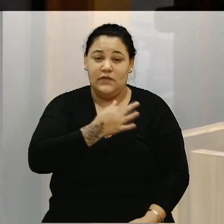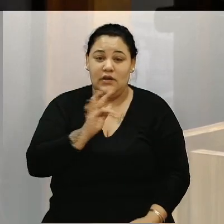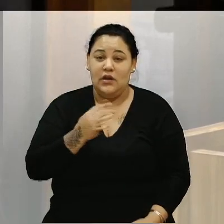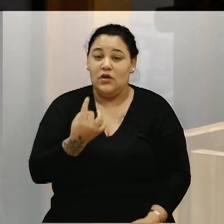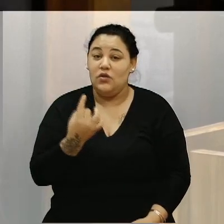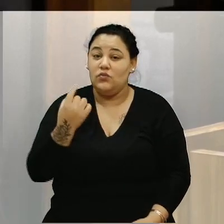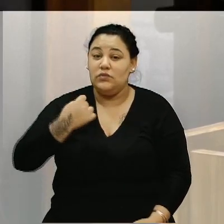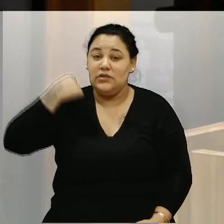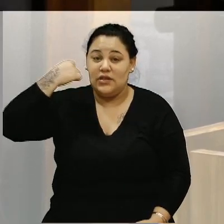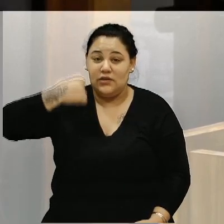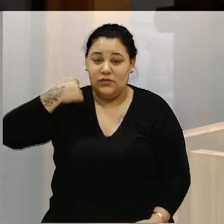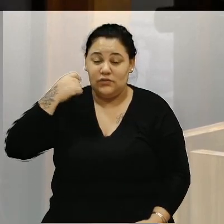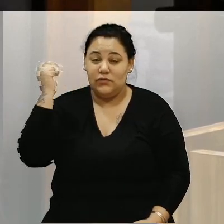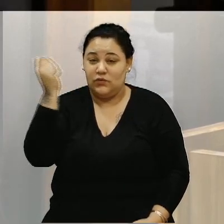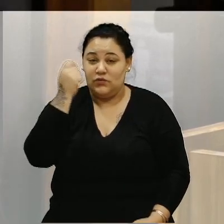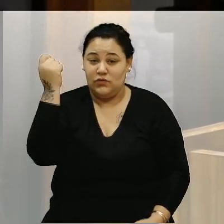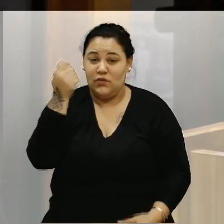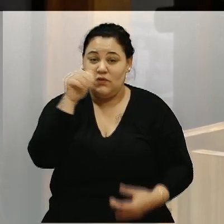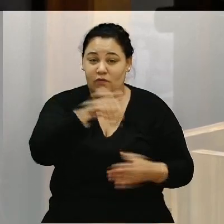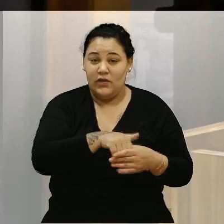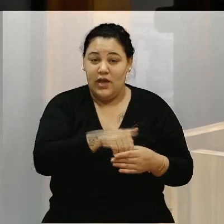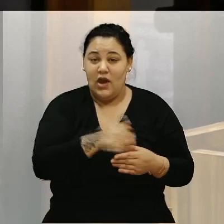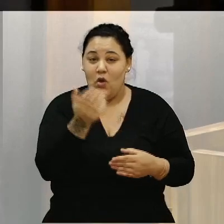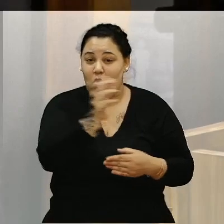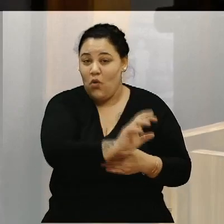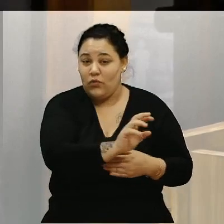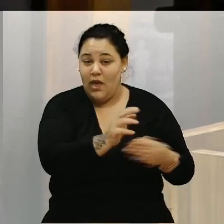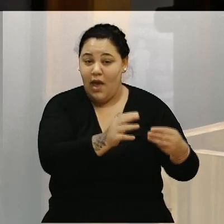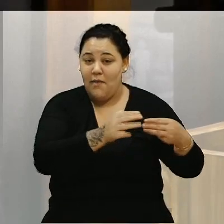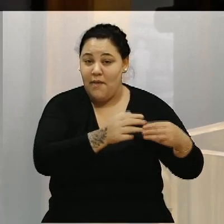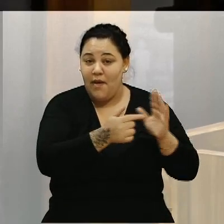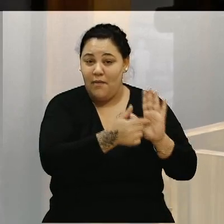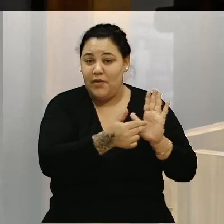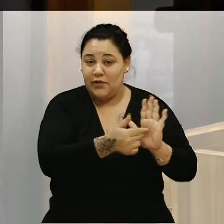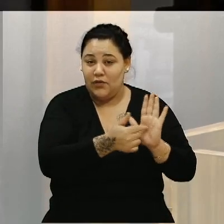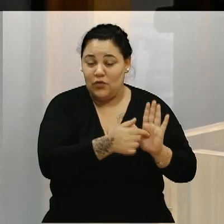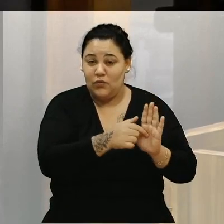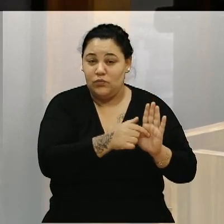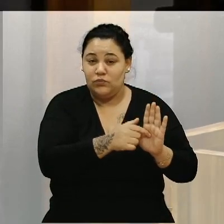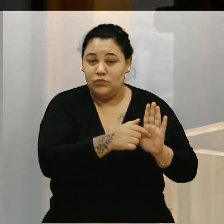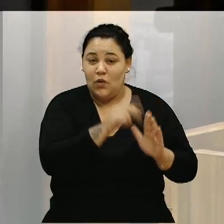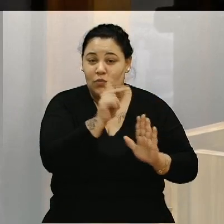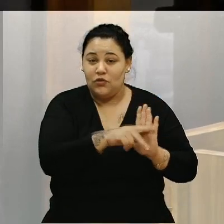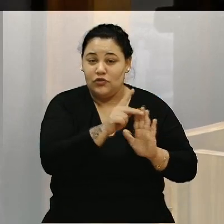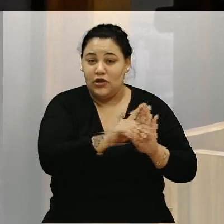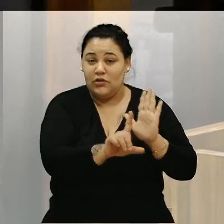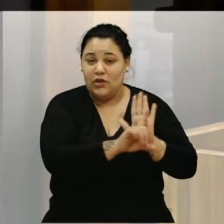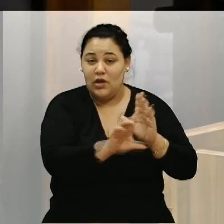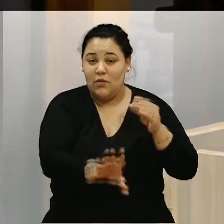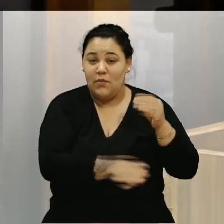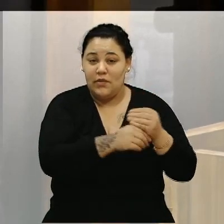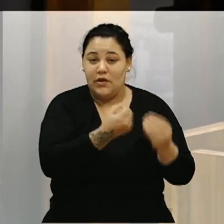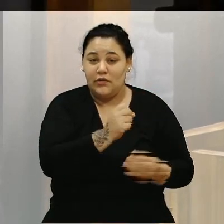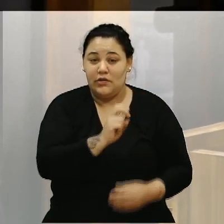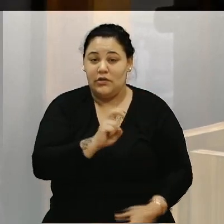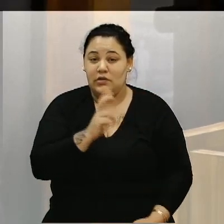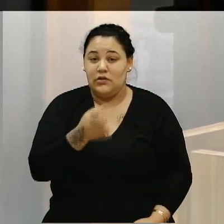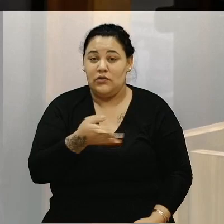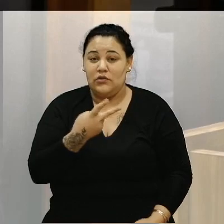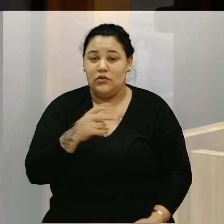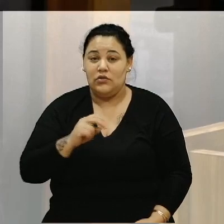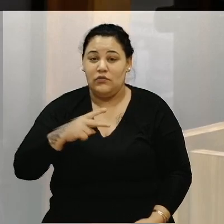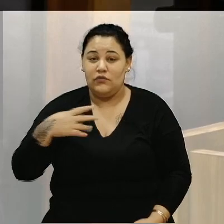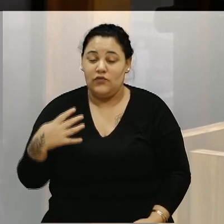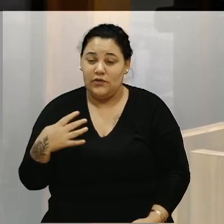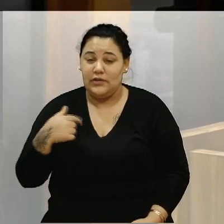Grande do Sul, que votaram contra as emendas apresentadas ao projeto de lei complementar 85 de 2024, que buscava